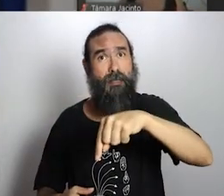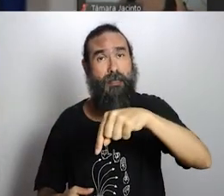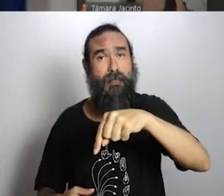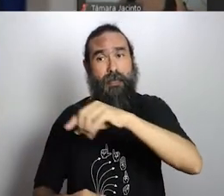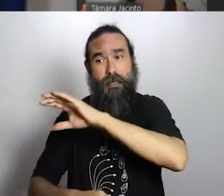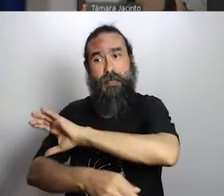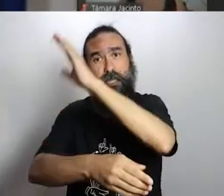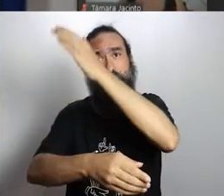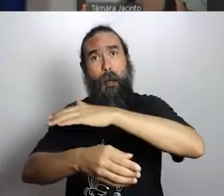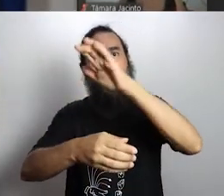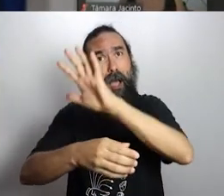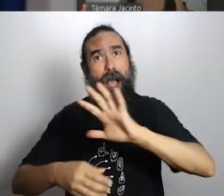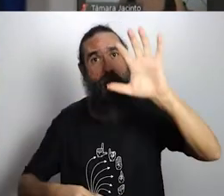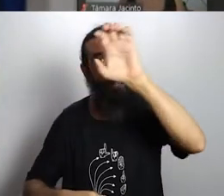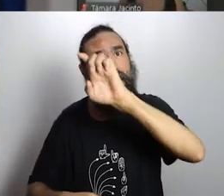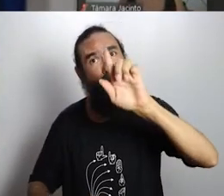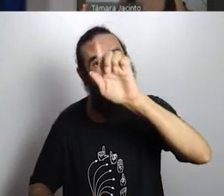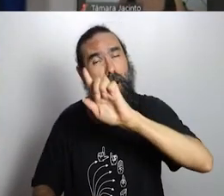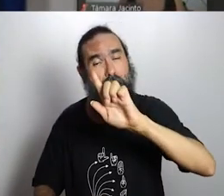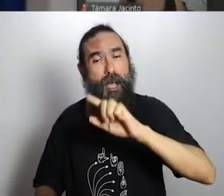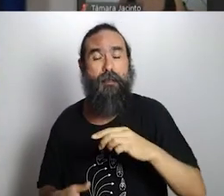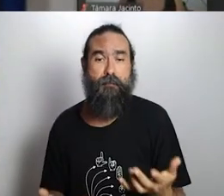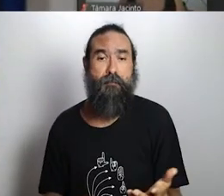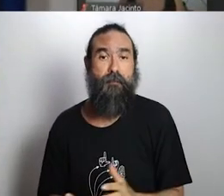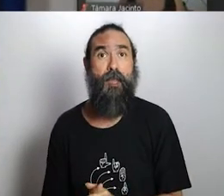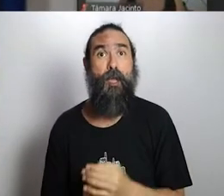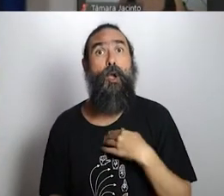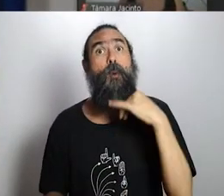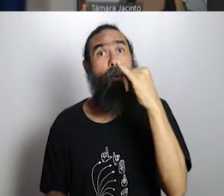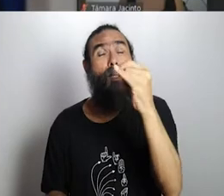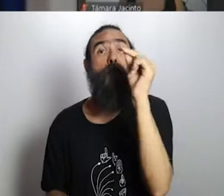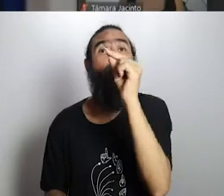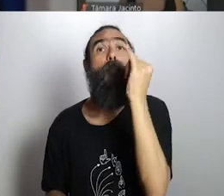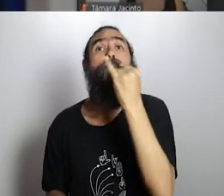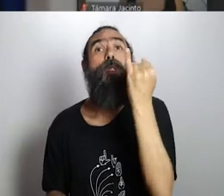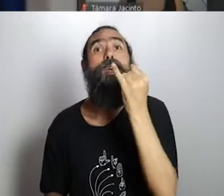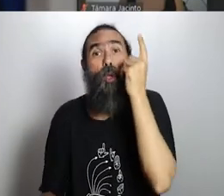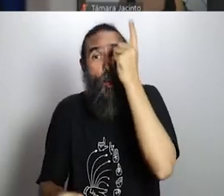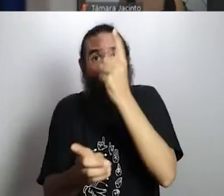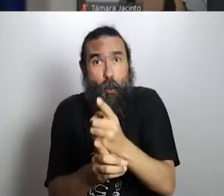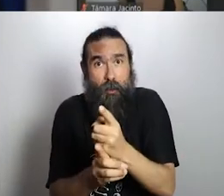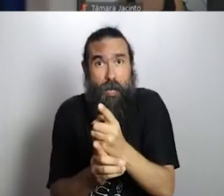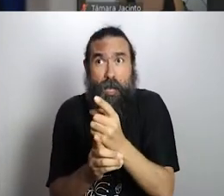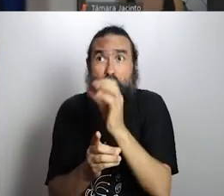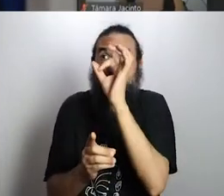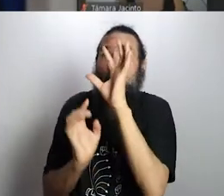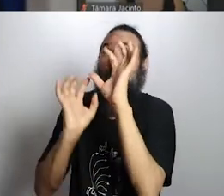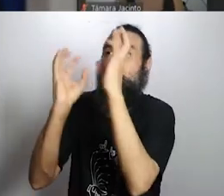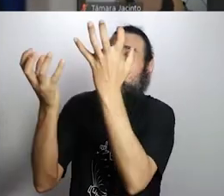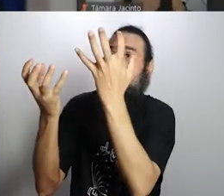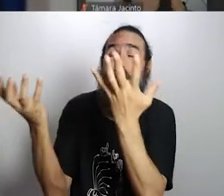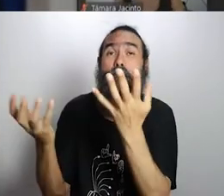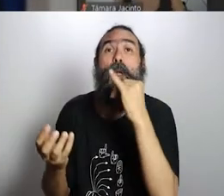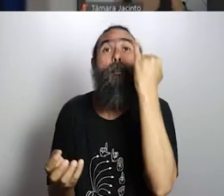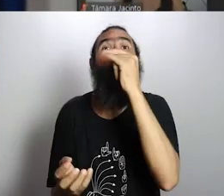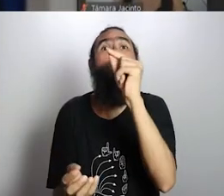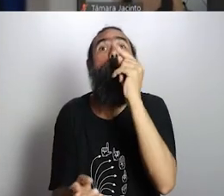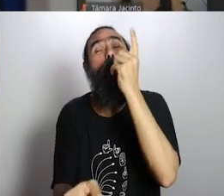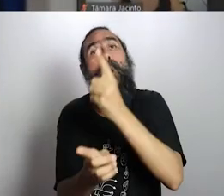de conversa, que não é o show, é que eu acho importante. Bully, eu digo para todo mundo sabe